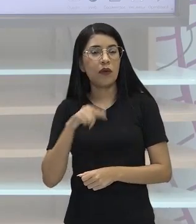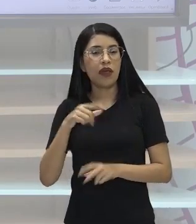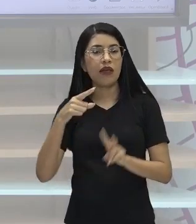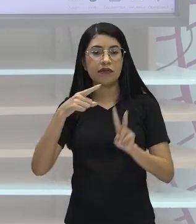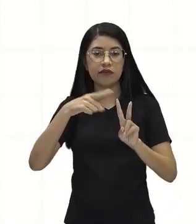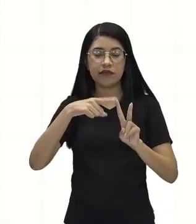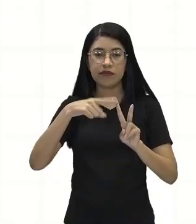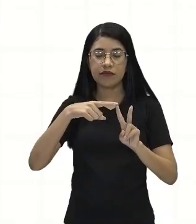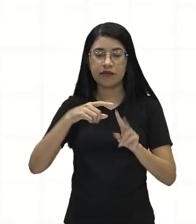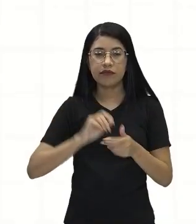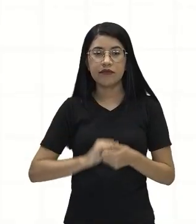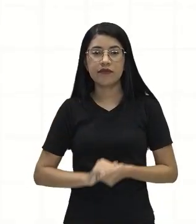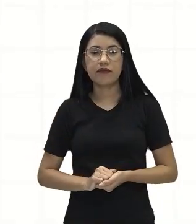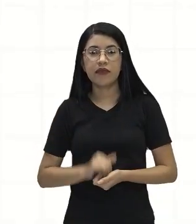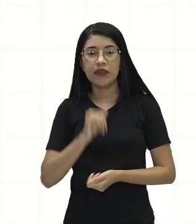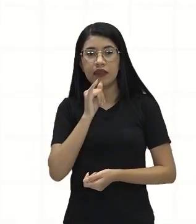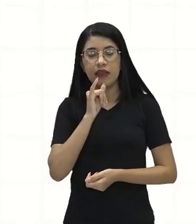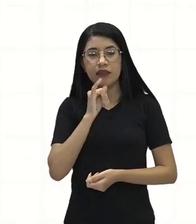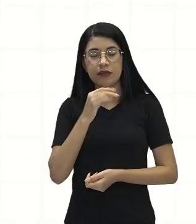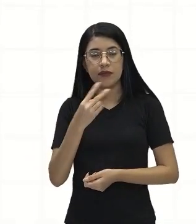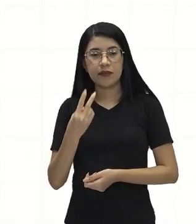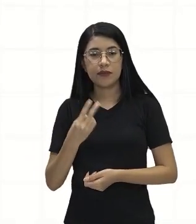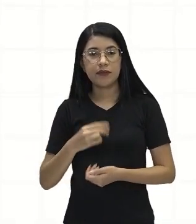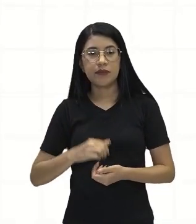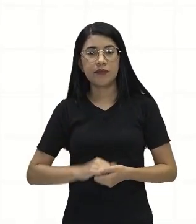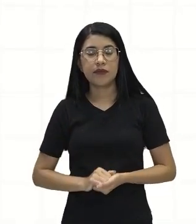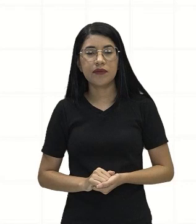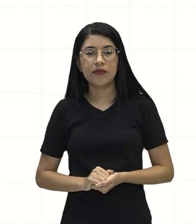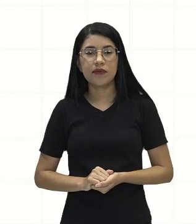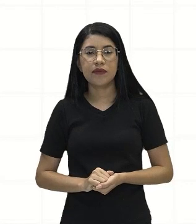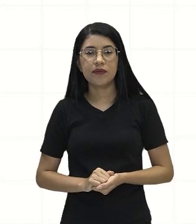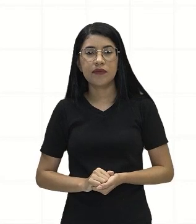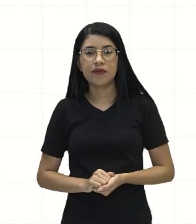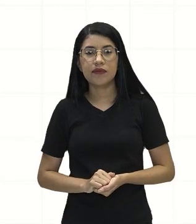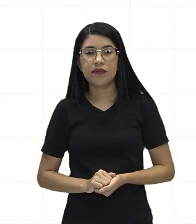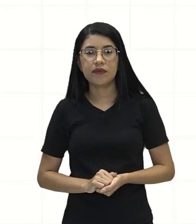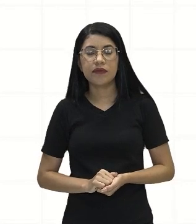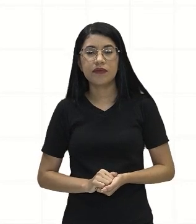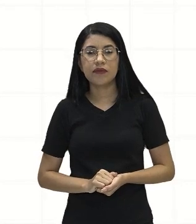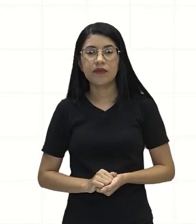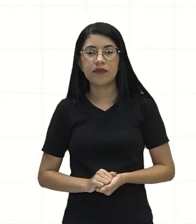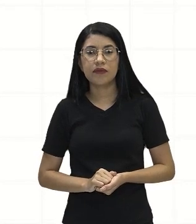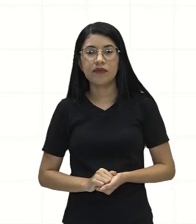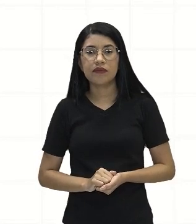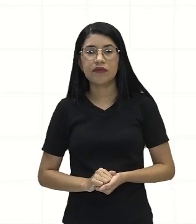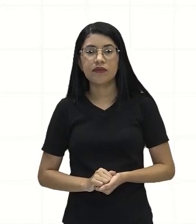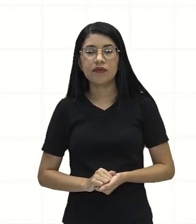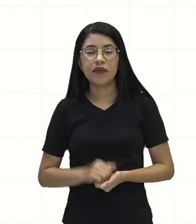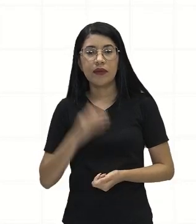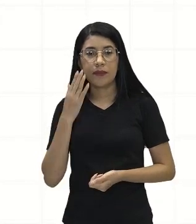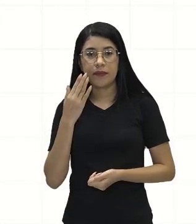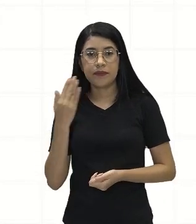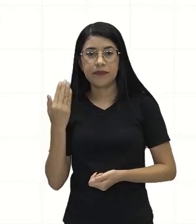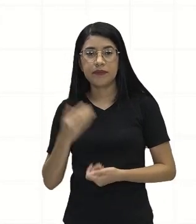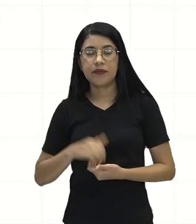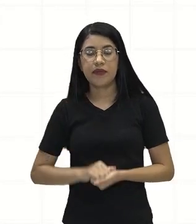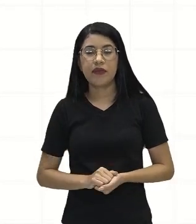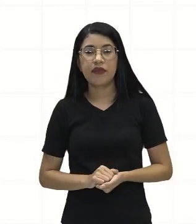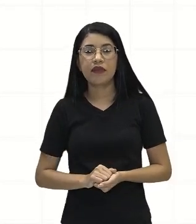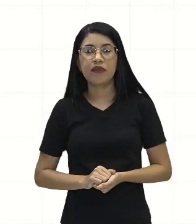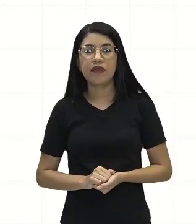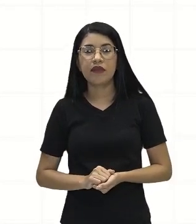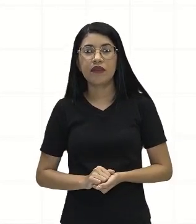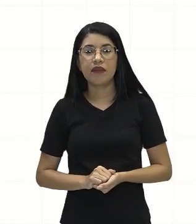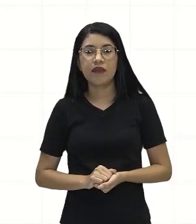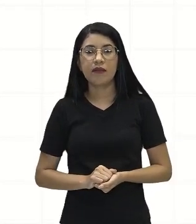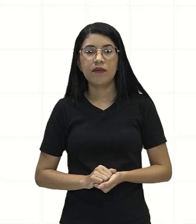nosso segundo exemplo. Vem comigo, olha só. No segundo exemplo, olha o número que nós temos. O número que nós